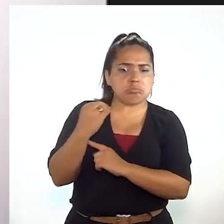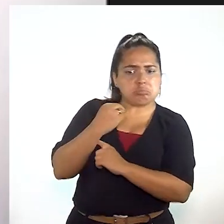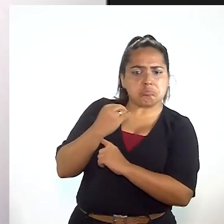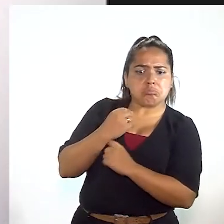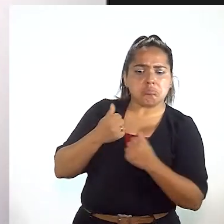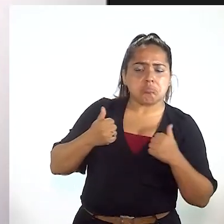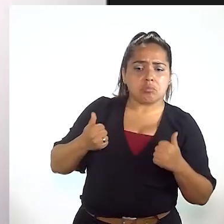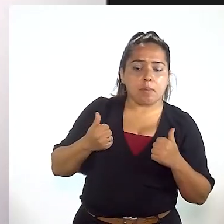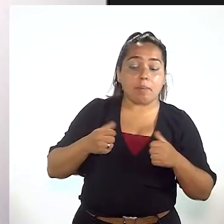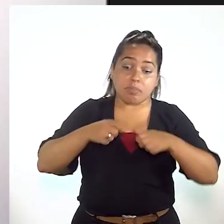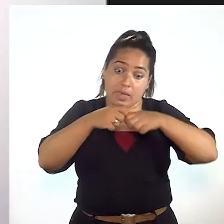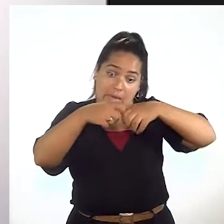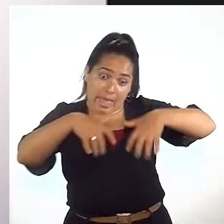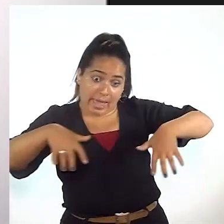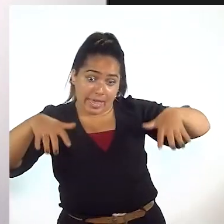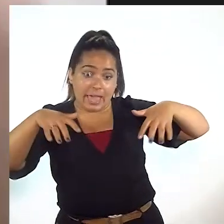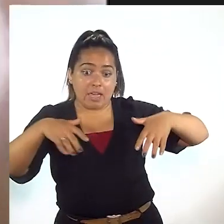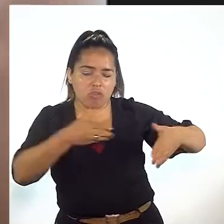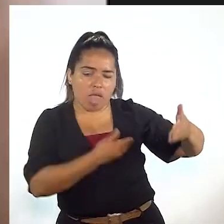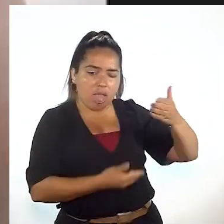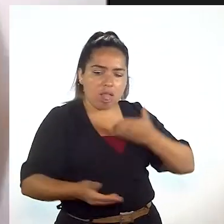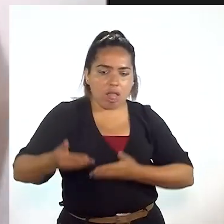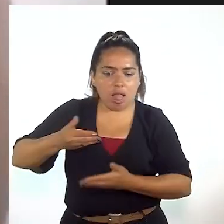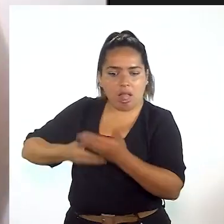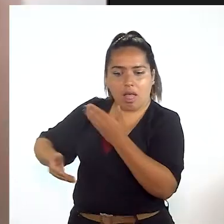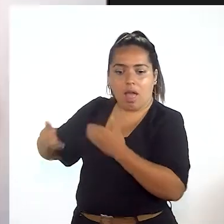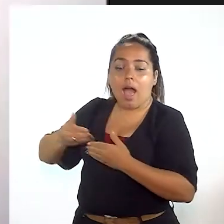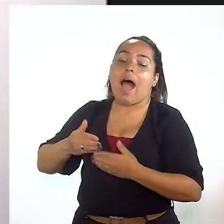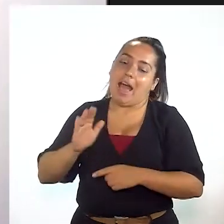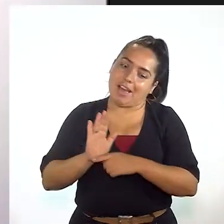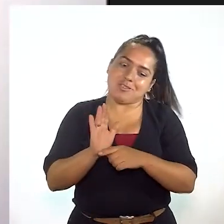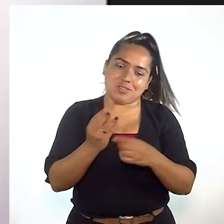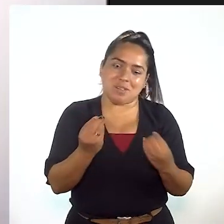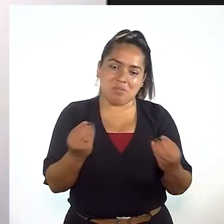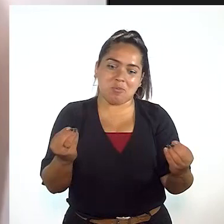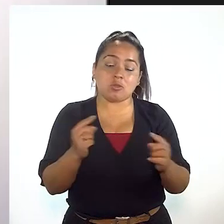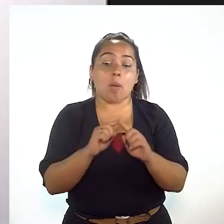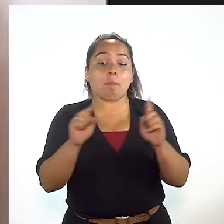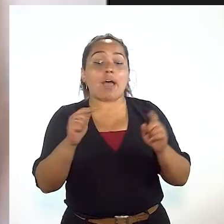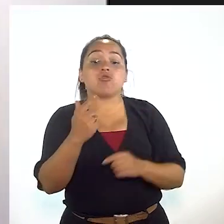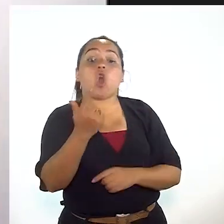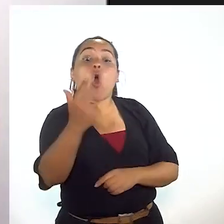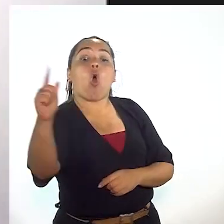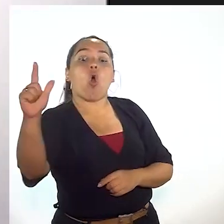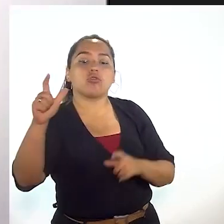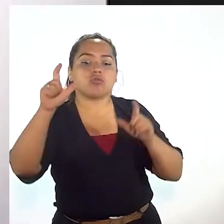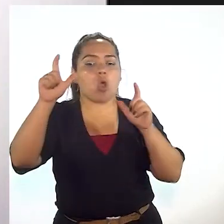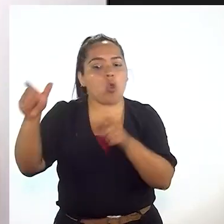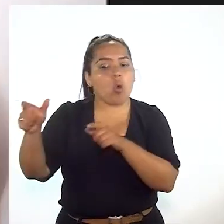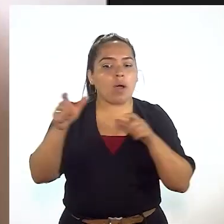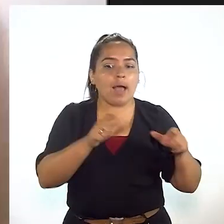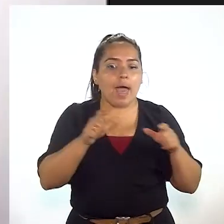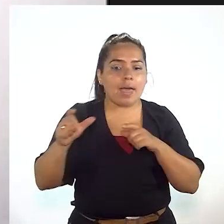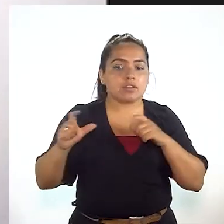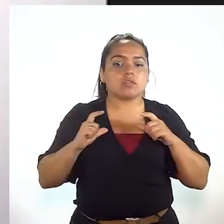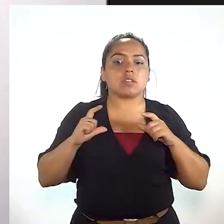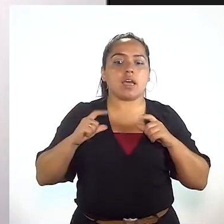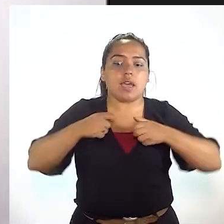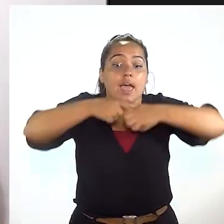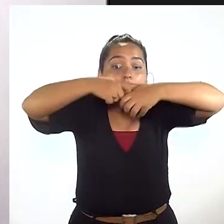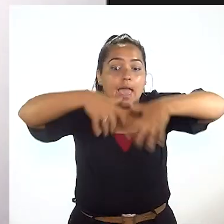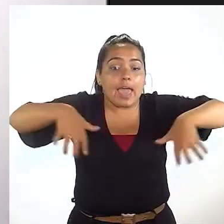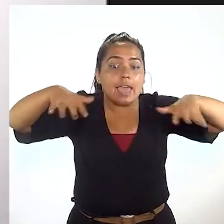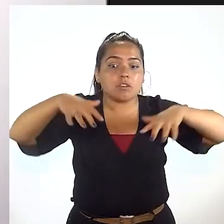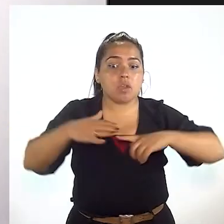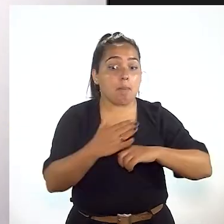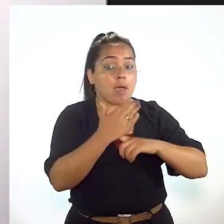da gente ser sustentável. Rede, como a Joana já falou, né, ajuda muito, e aí não só a rede da Asplund, né, rede de